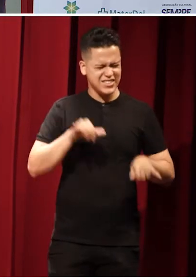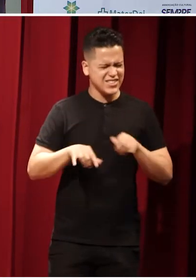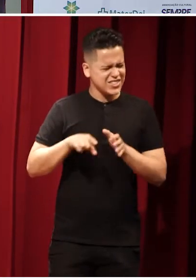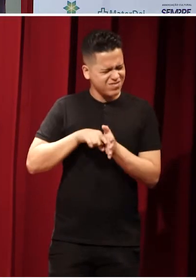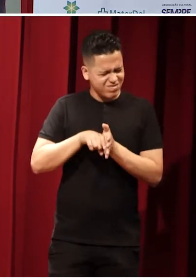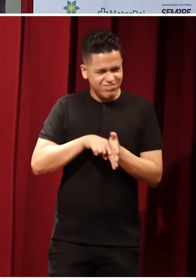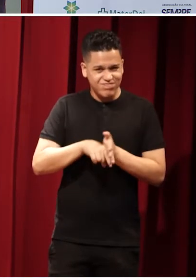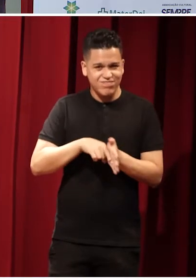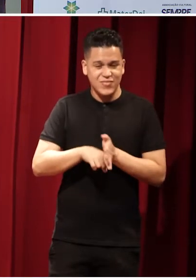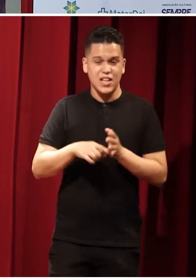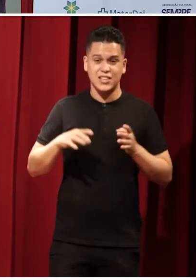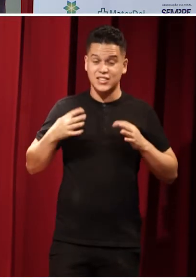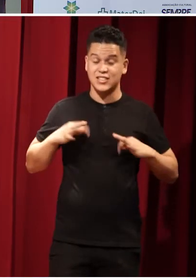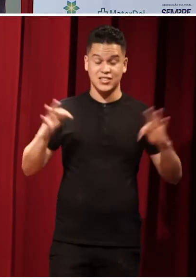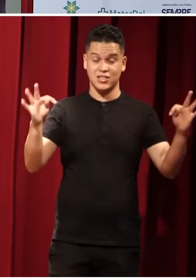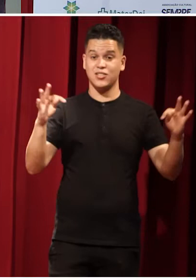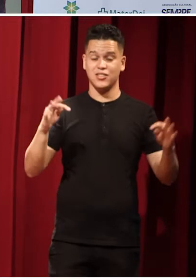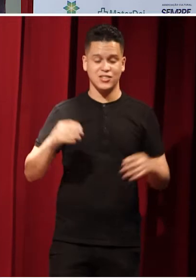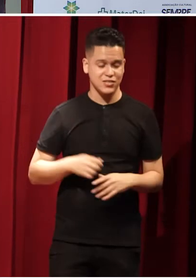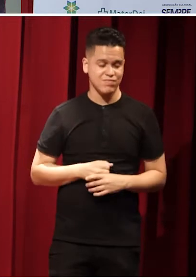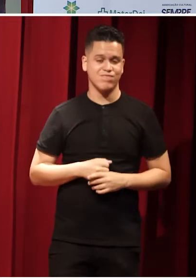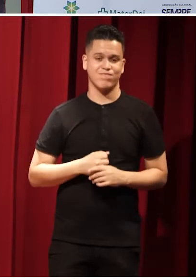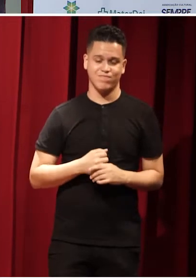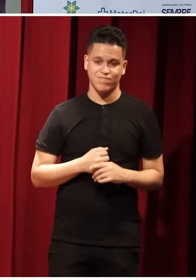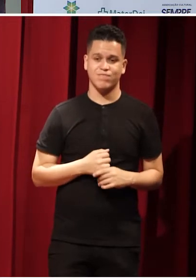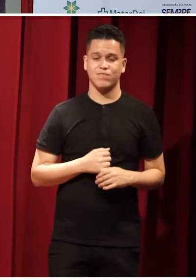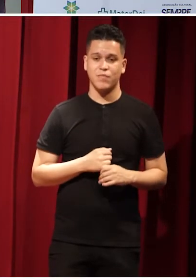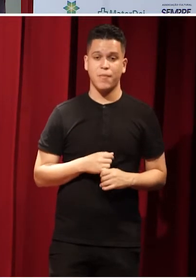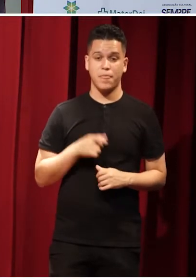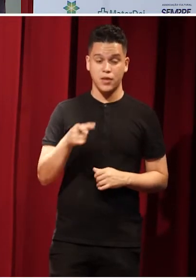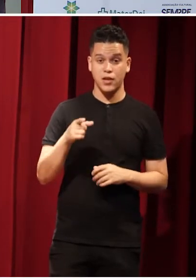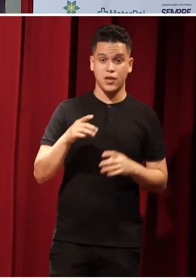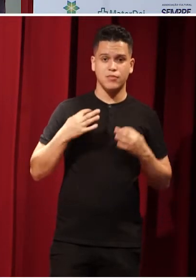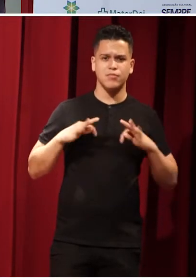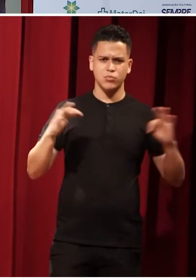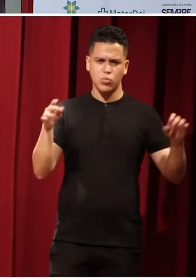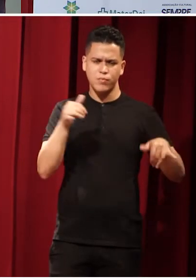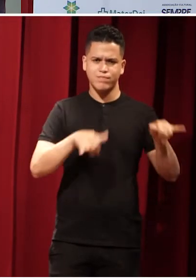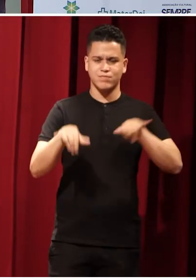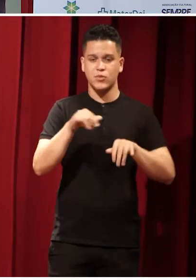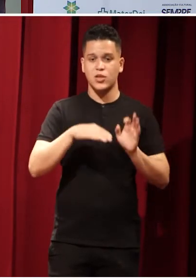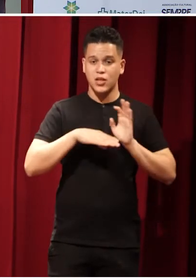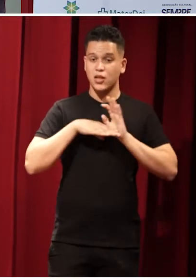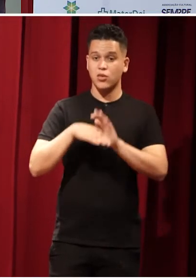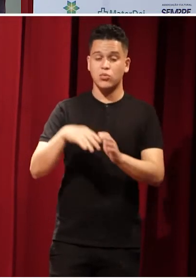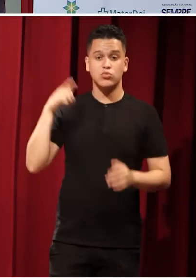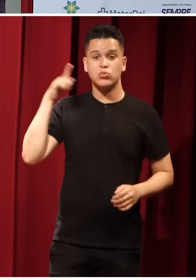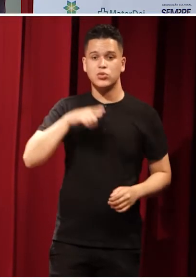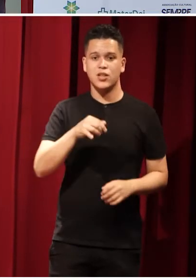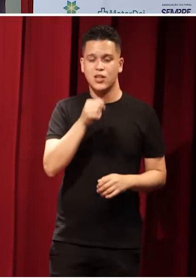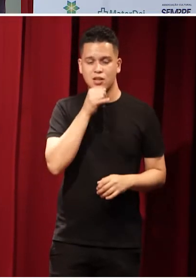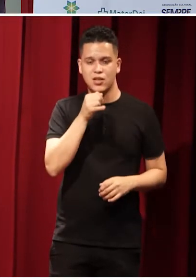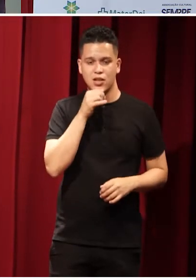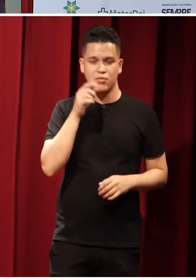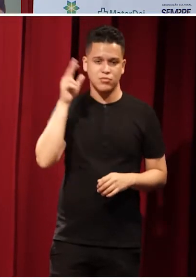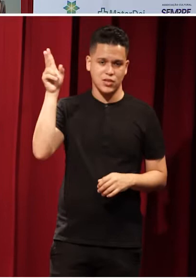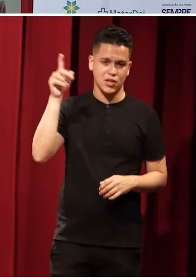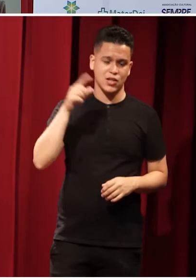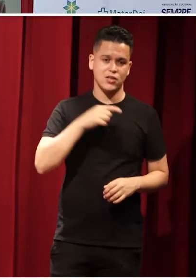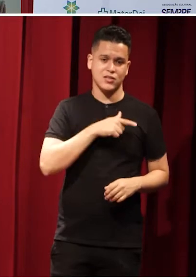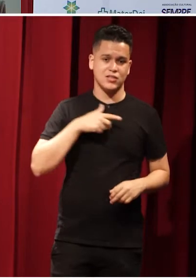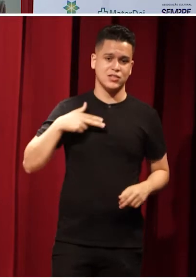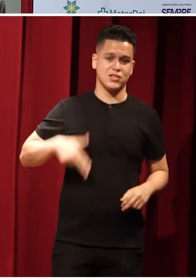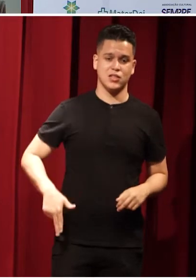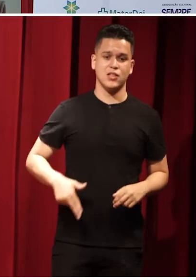muita tecnologia. É graças a essa ciência e a essa tecnologia que a China hoje está na